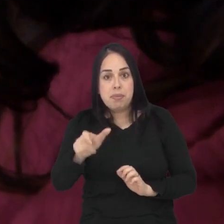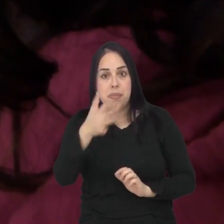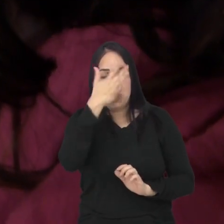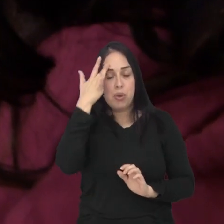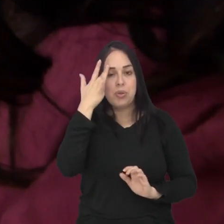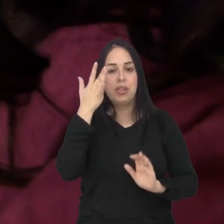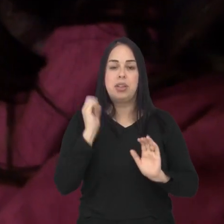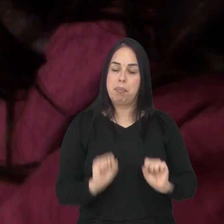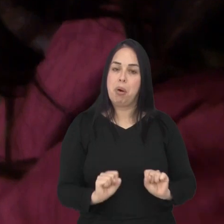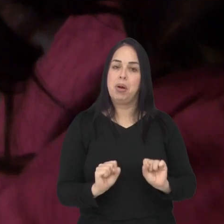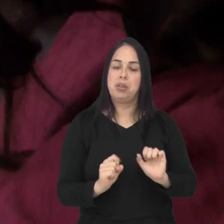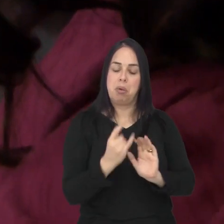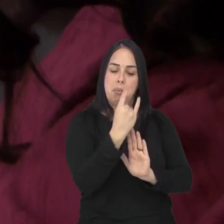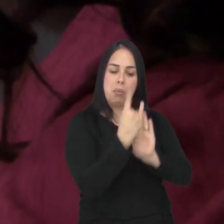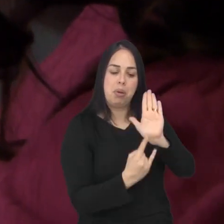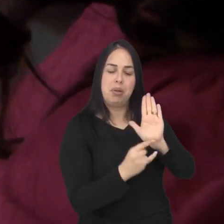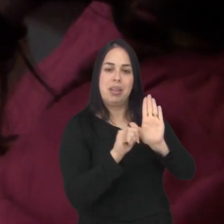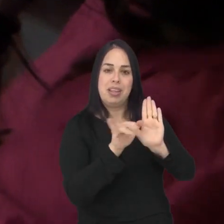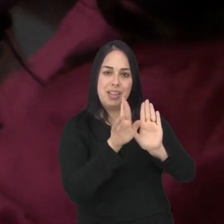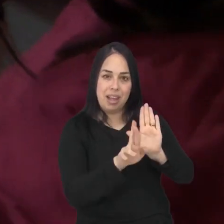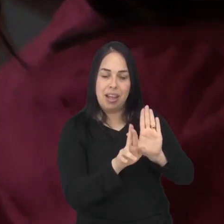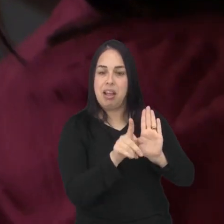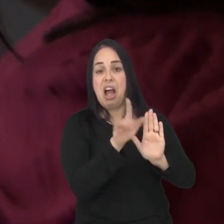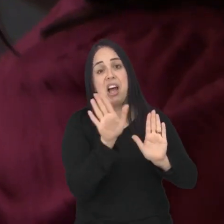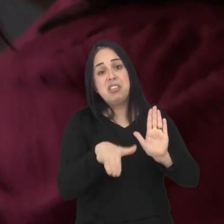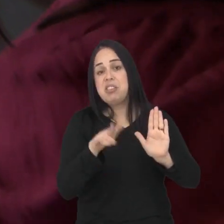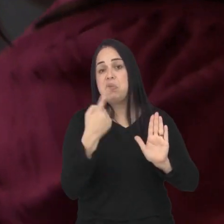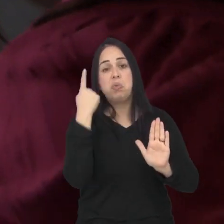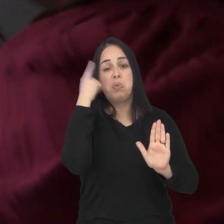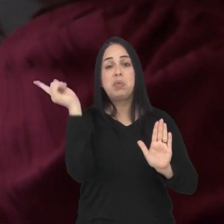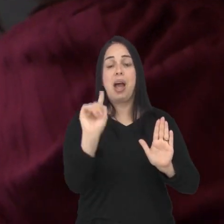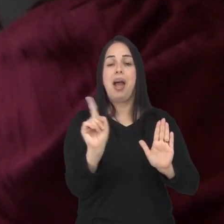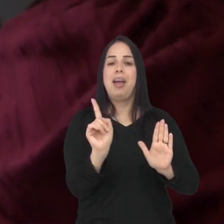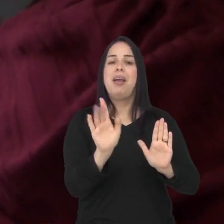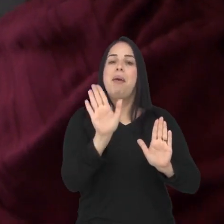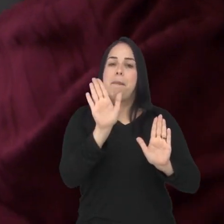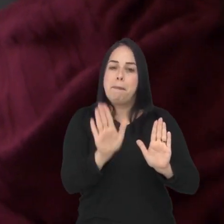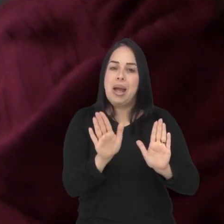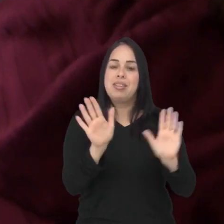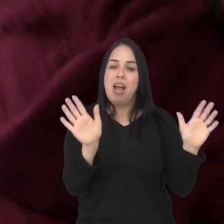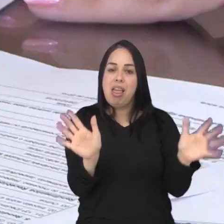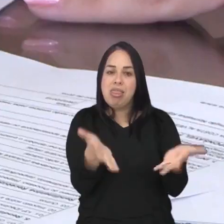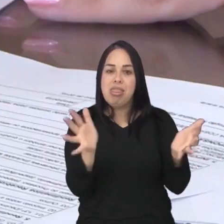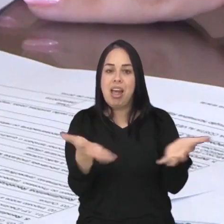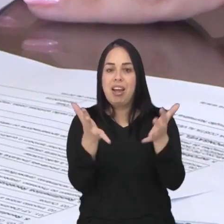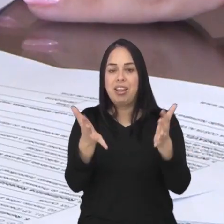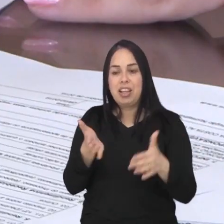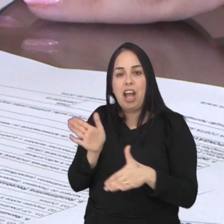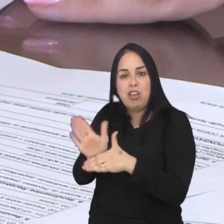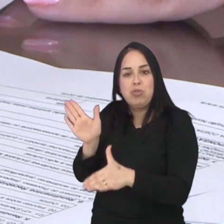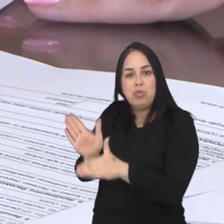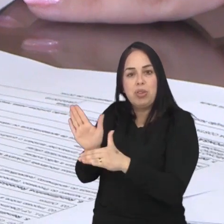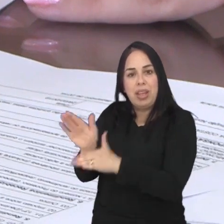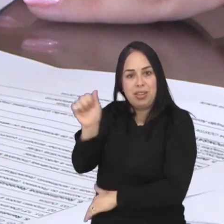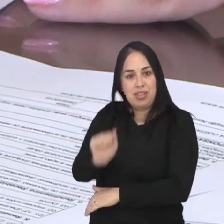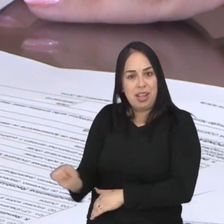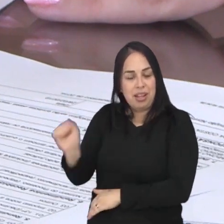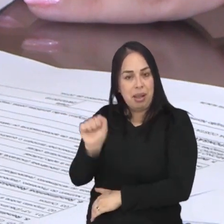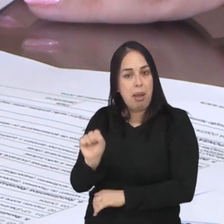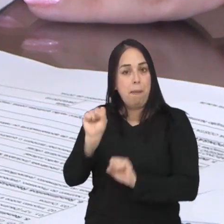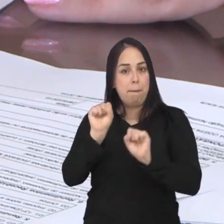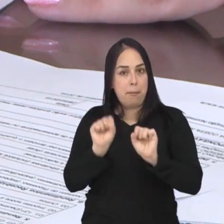os declarantes, essa opção pode ser um tanto quanto desconhecida. Mas, além de incentivar ações